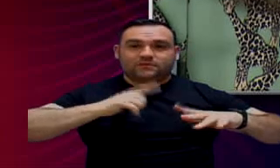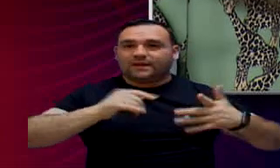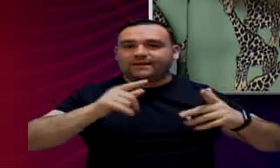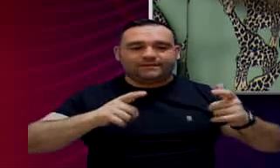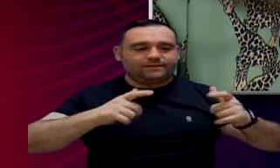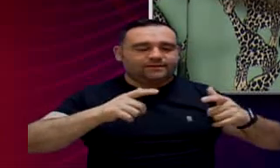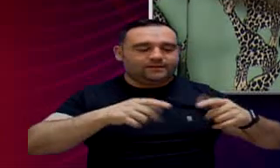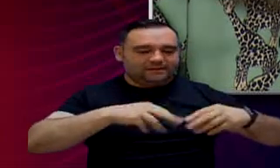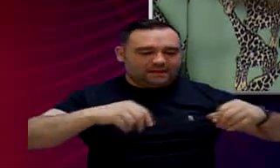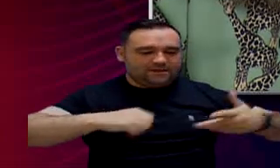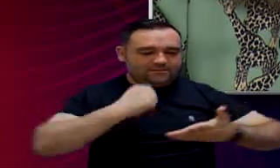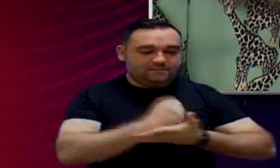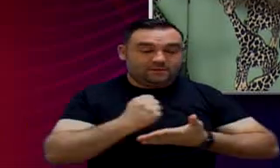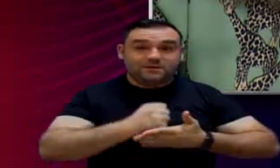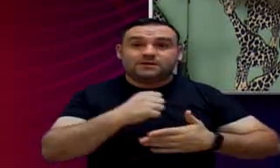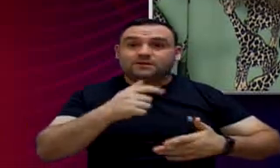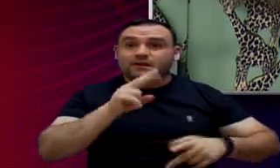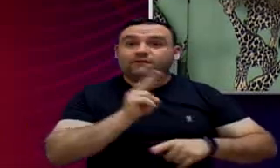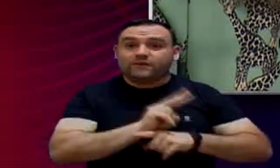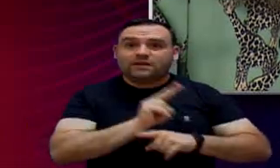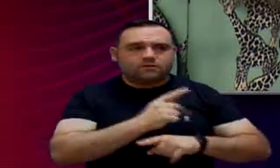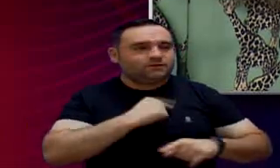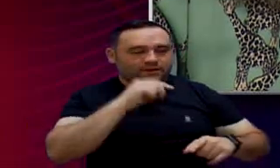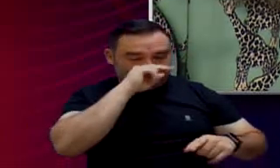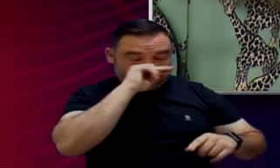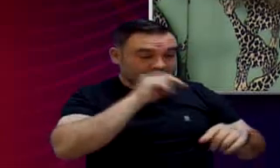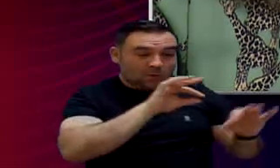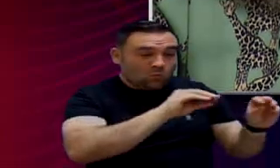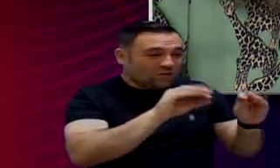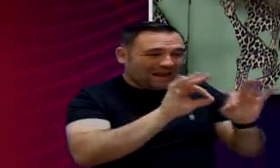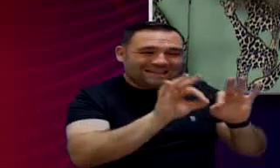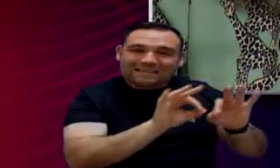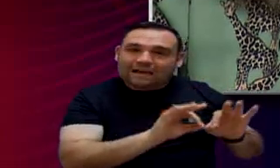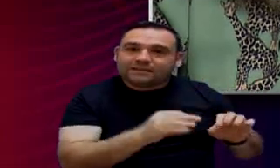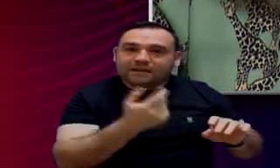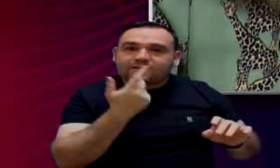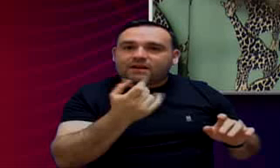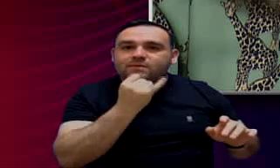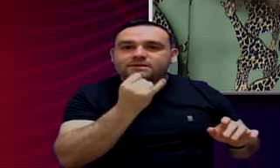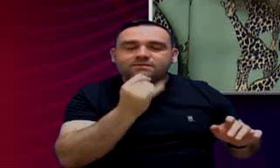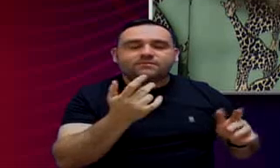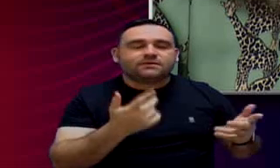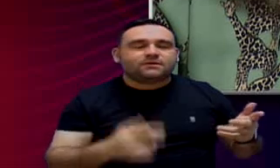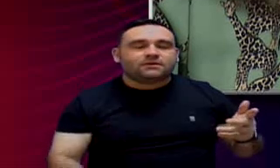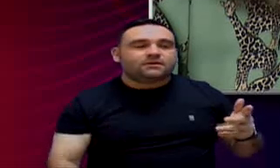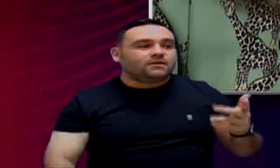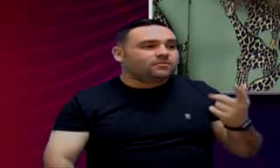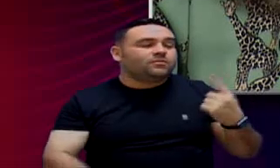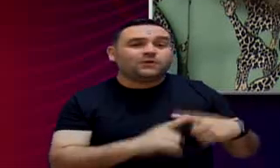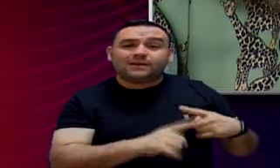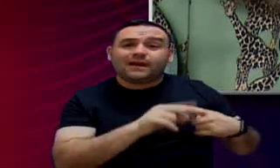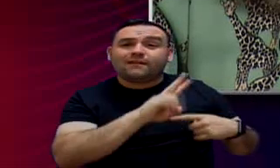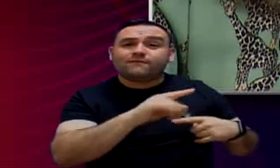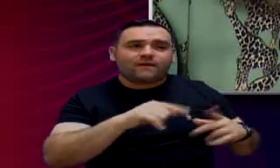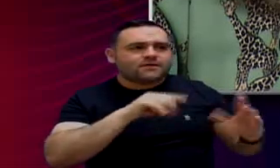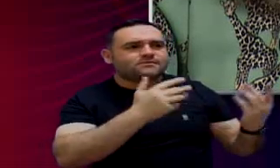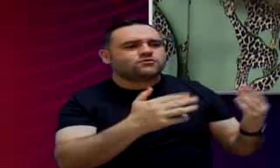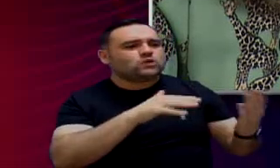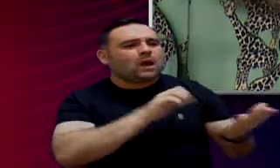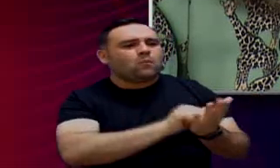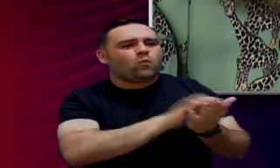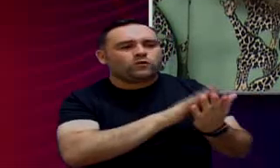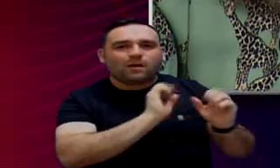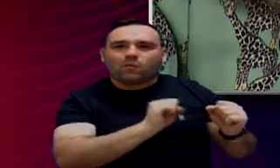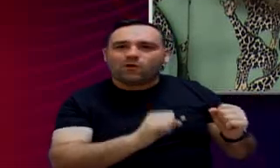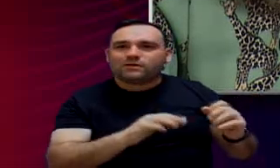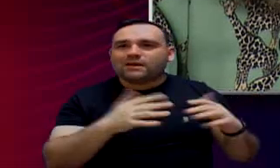fundiária e o fiscal tá lá em cima ela não pode mudar um prego de lugar dizendo assim popularmente porque ela vai ser questionada então